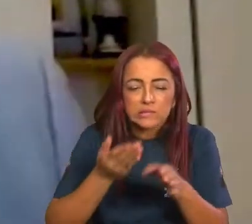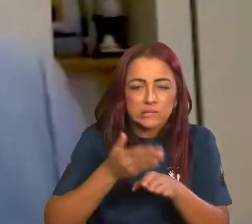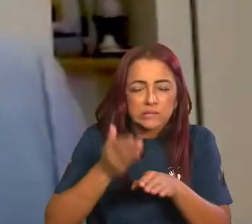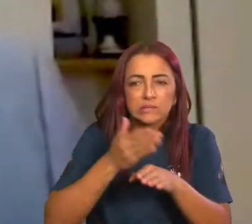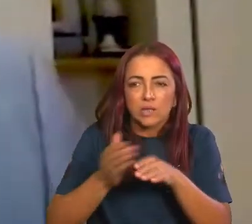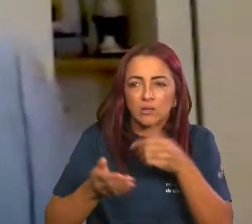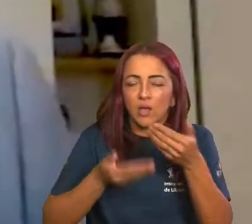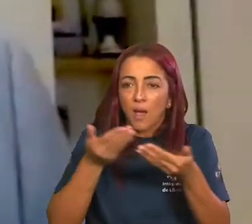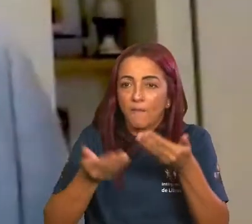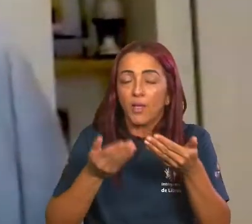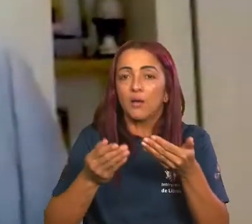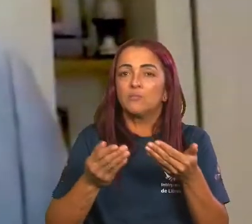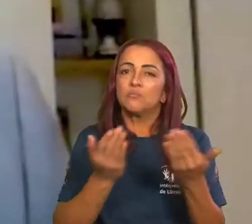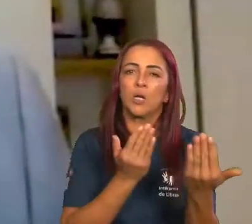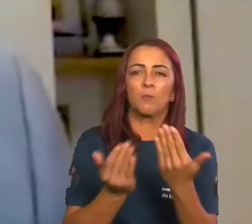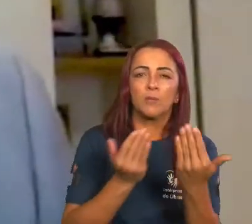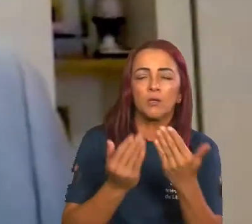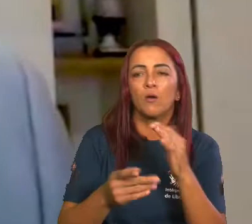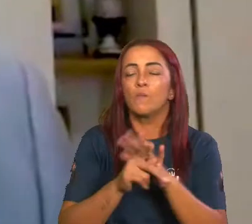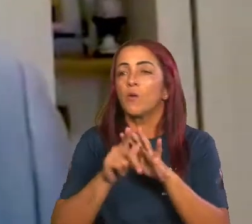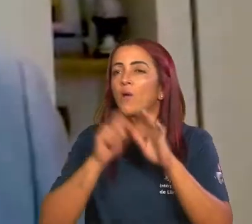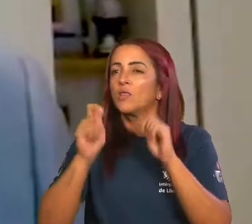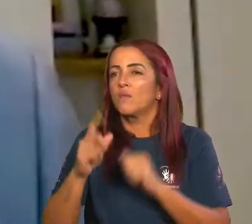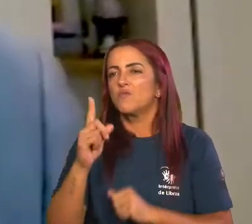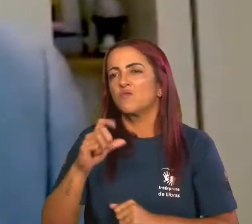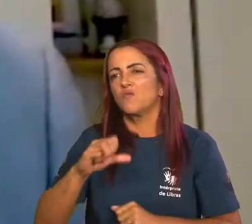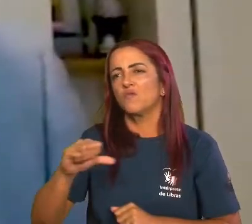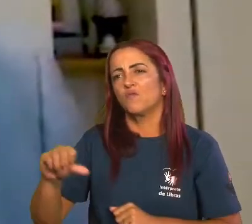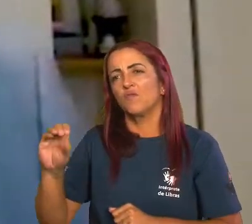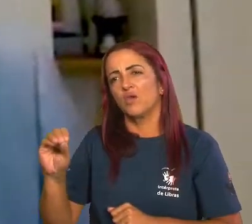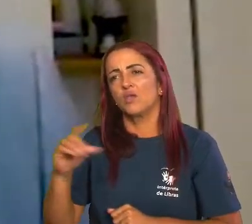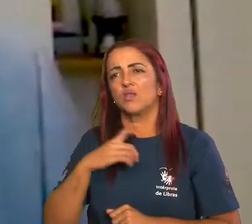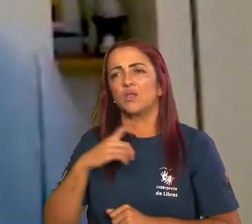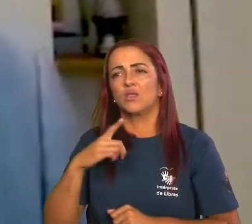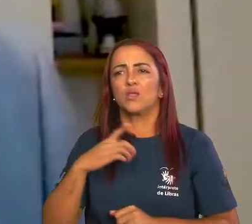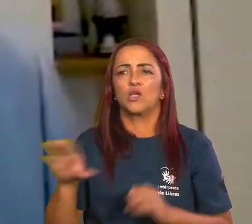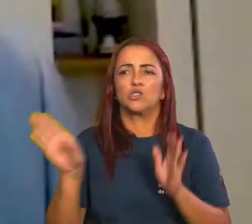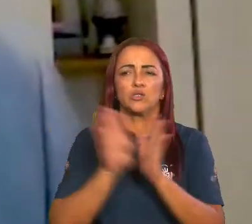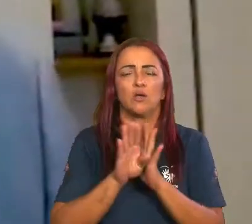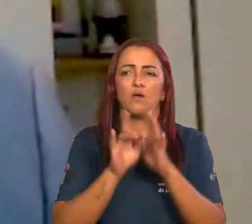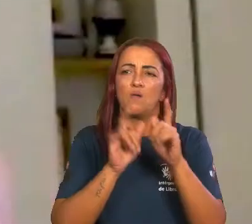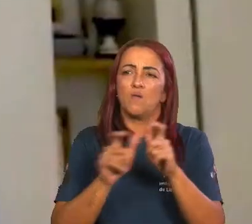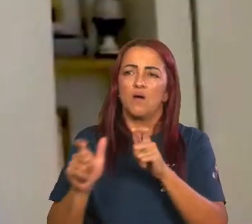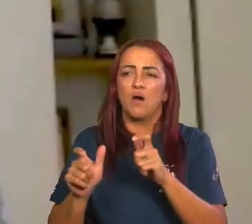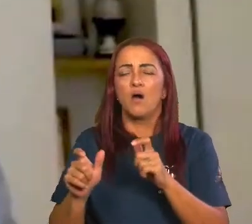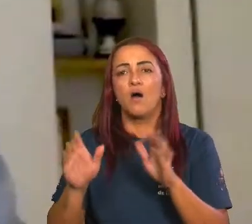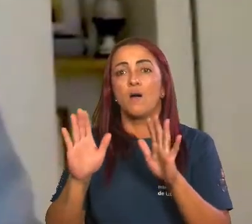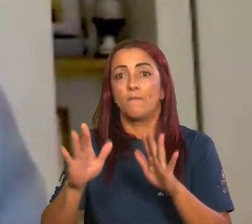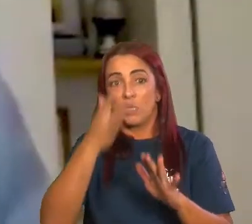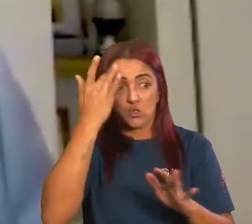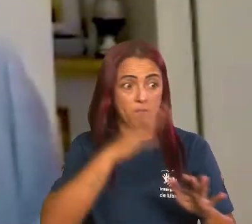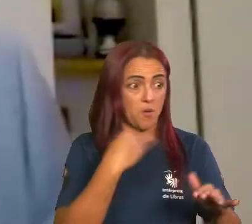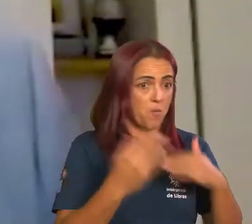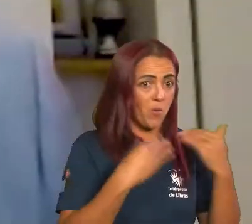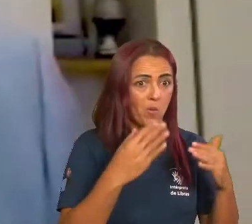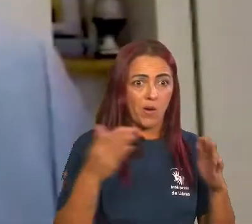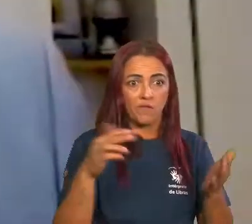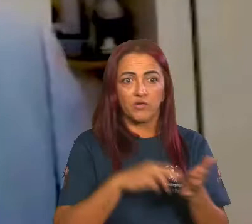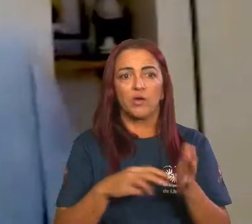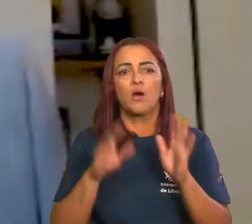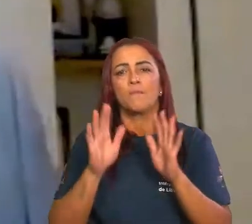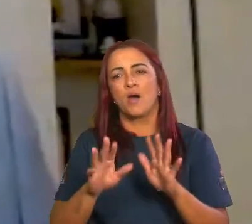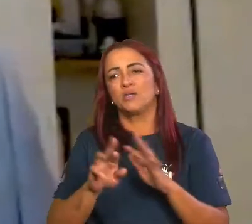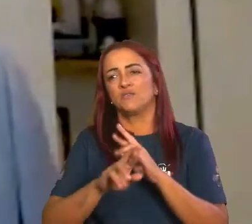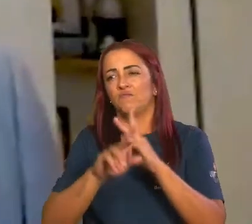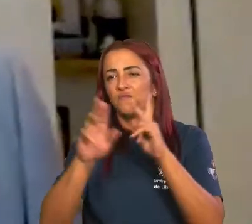mudaram nos idos do começo de 1990, eu cheguei aí a alguns funerais, mas eu me lembro de ter visto